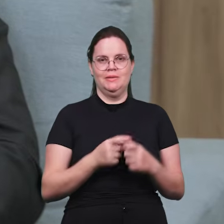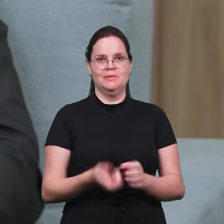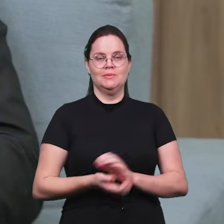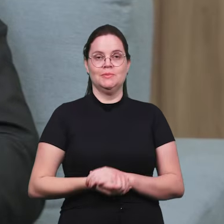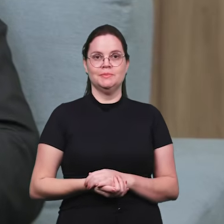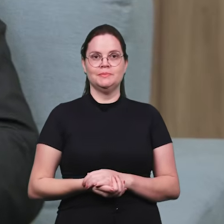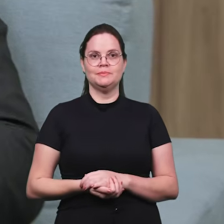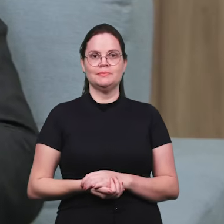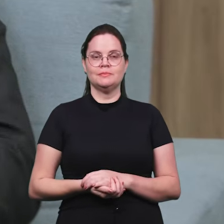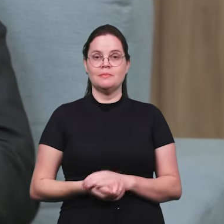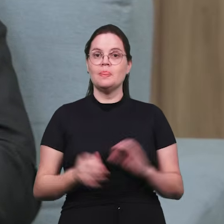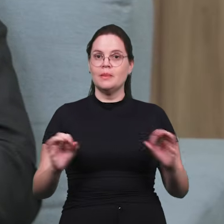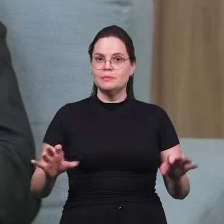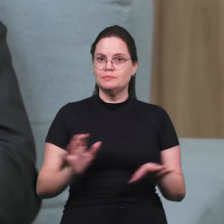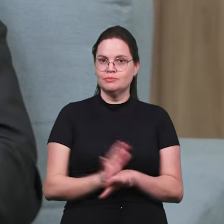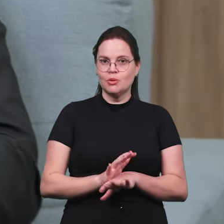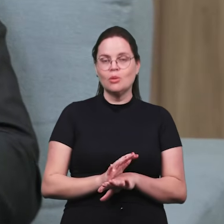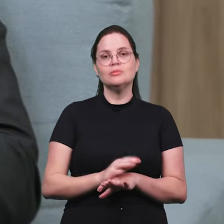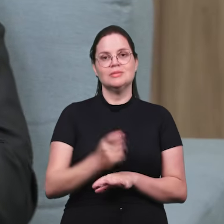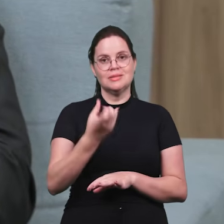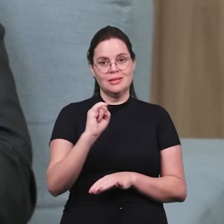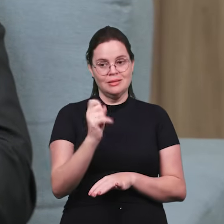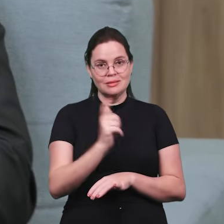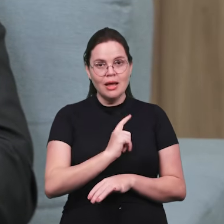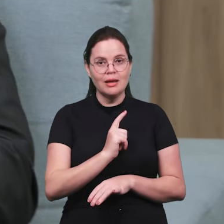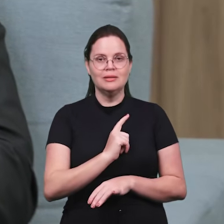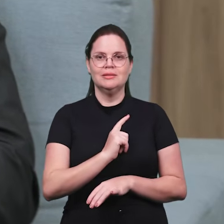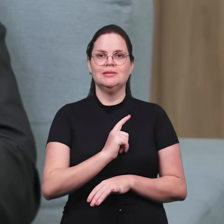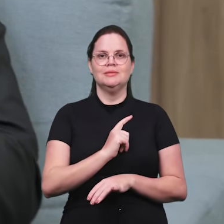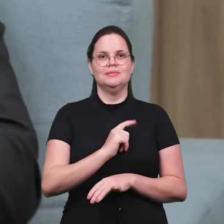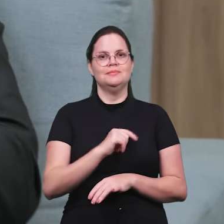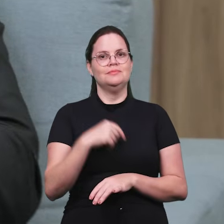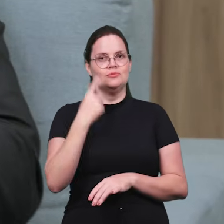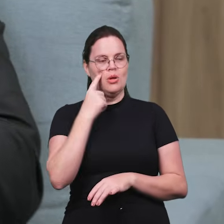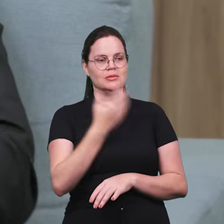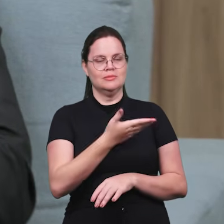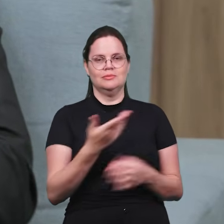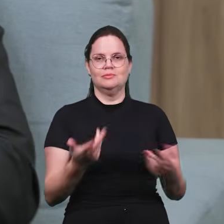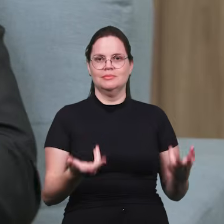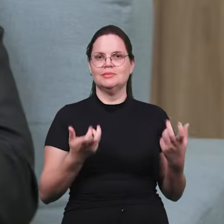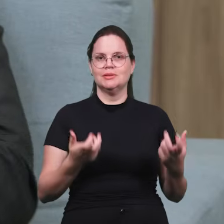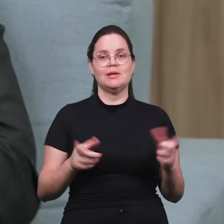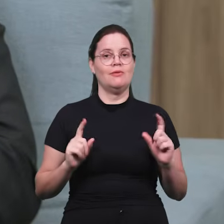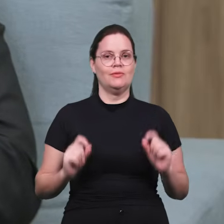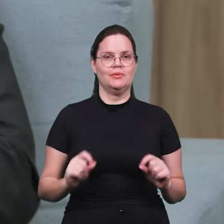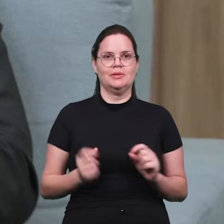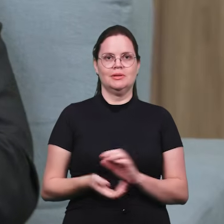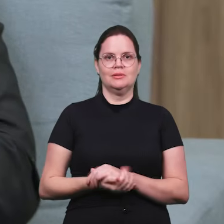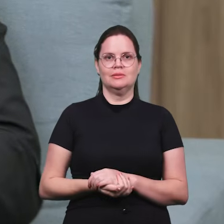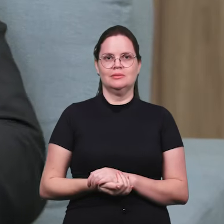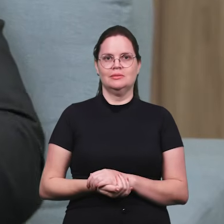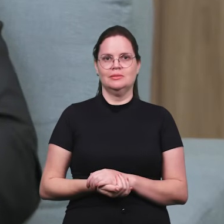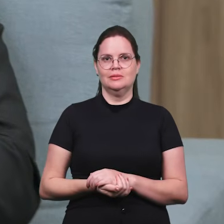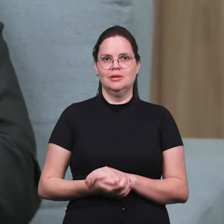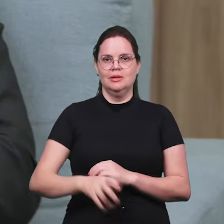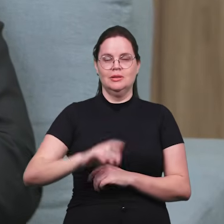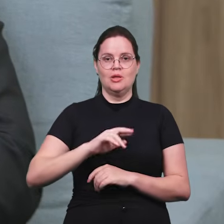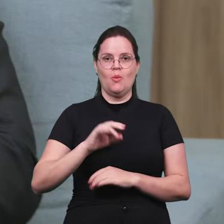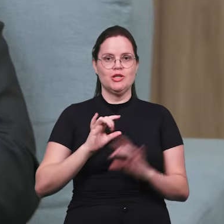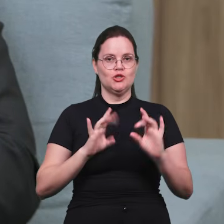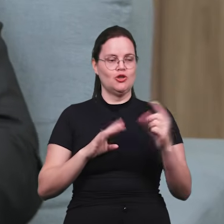necessário. E quando isso acontece, nós vemos, Daniel e pastor Diogo, nós vemos que não é só